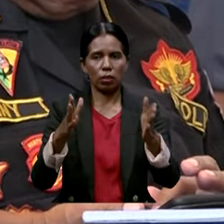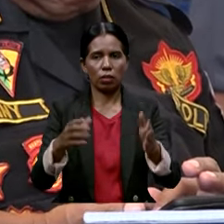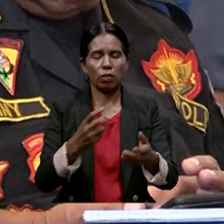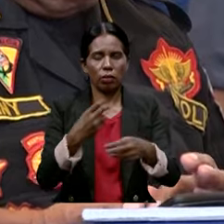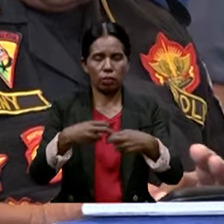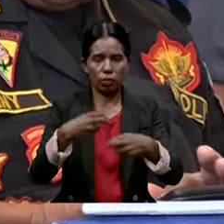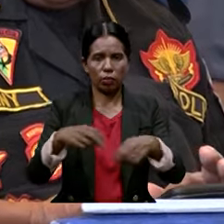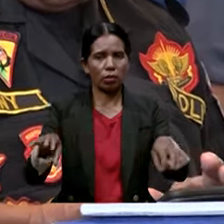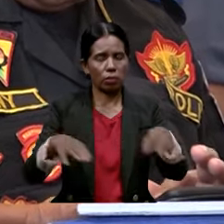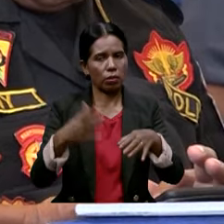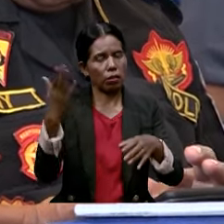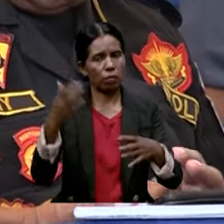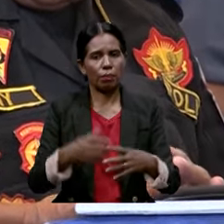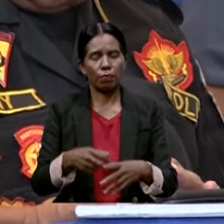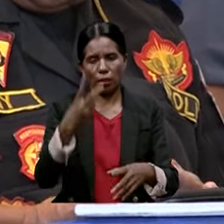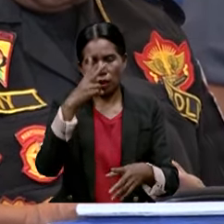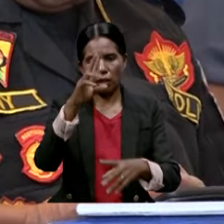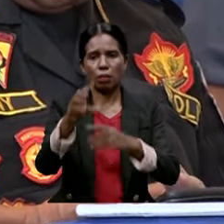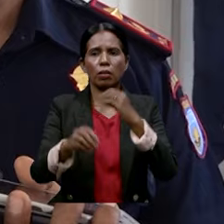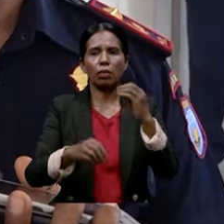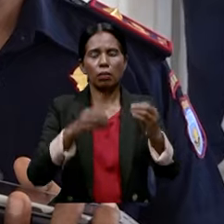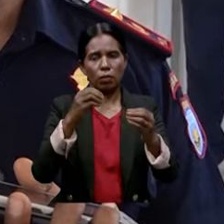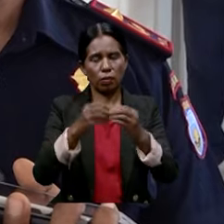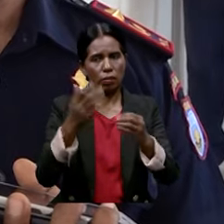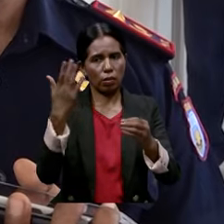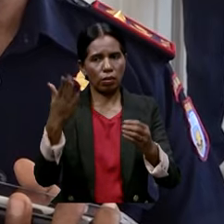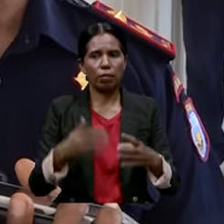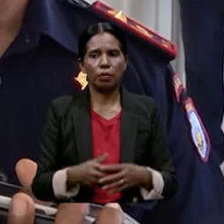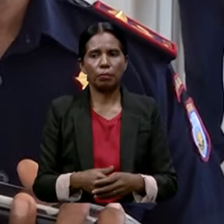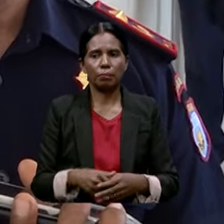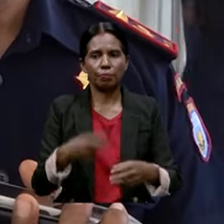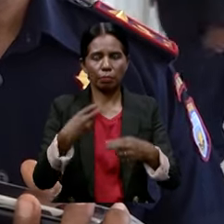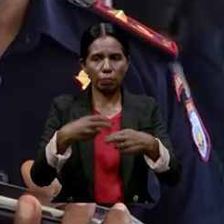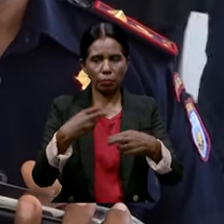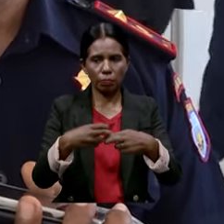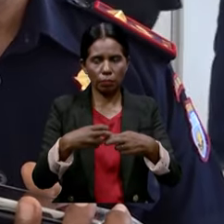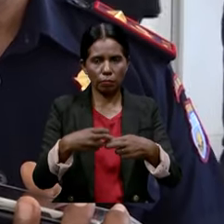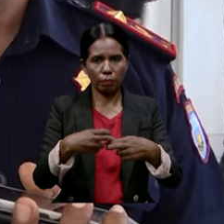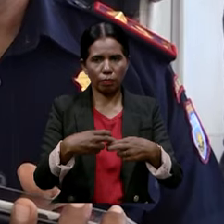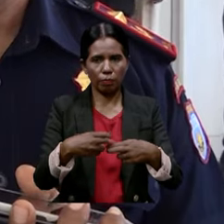iha terreno. Hare mos kona ba iha desafio no